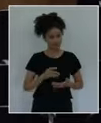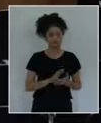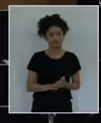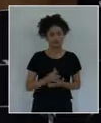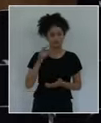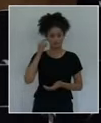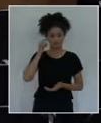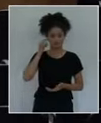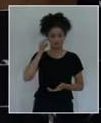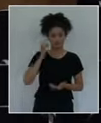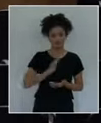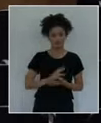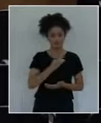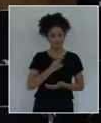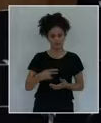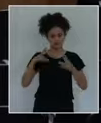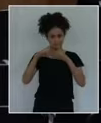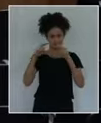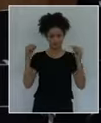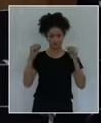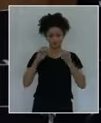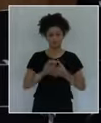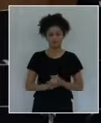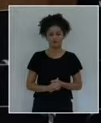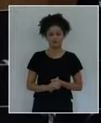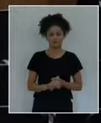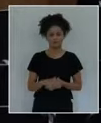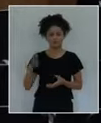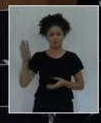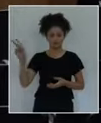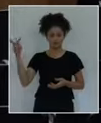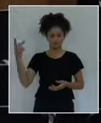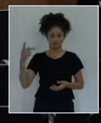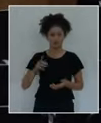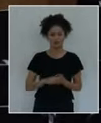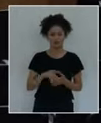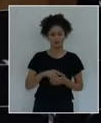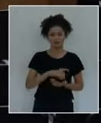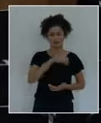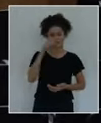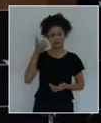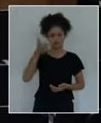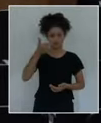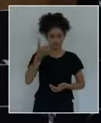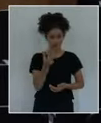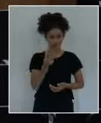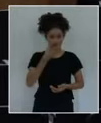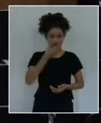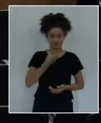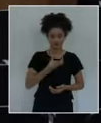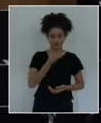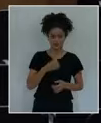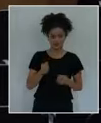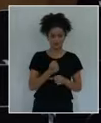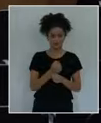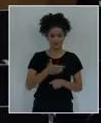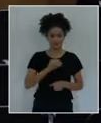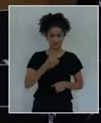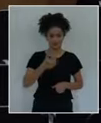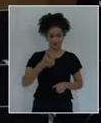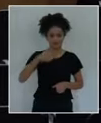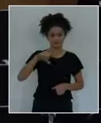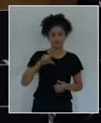Proença, presidente da Câmara Municipal de Ponte Nova, Belo Horizonte, 16 de dezembro de 2019. Senhora presidente,